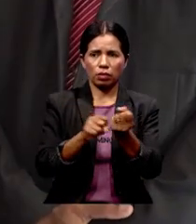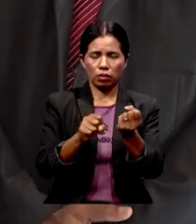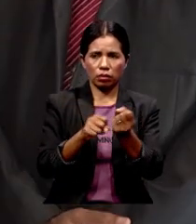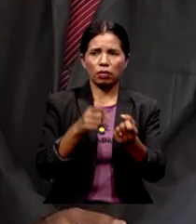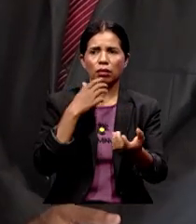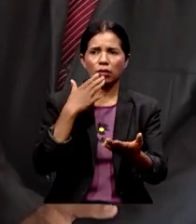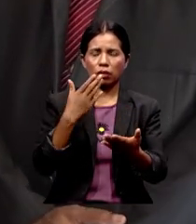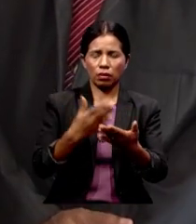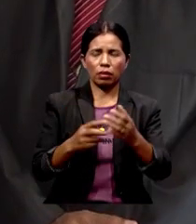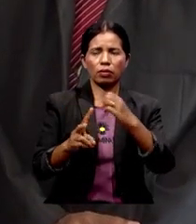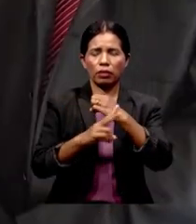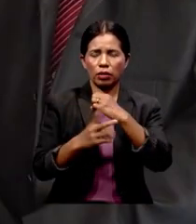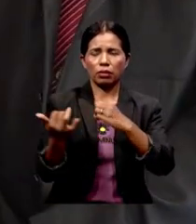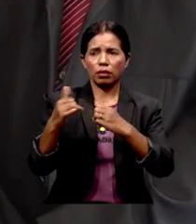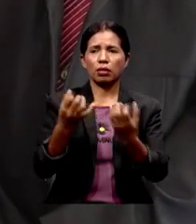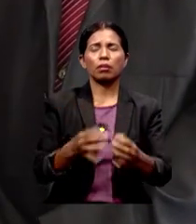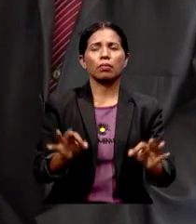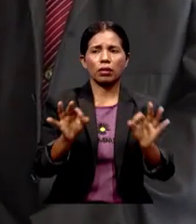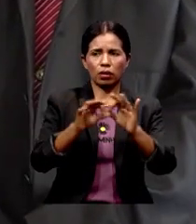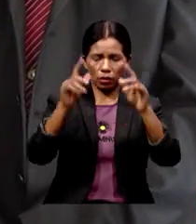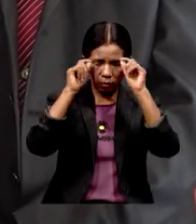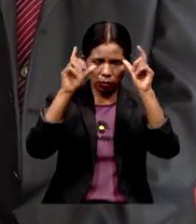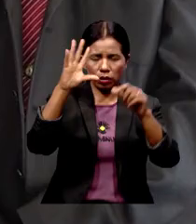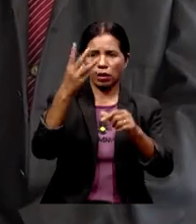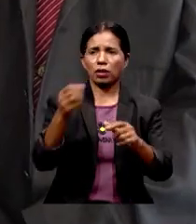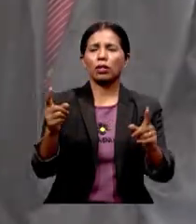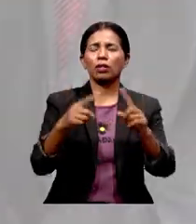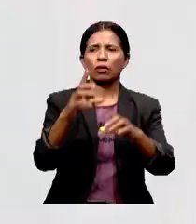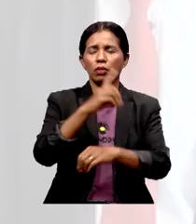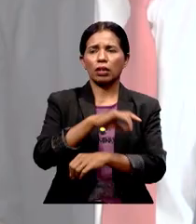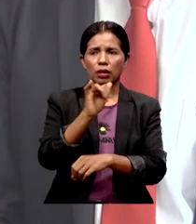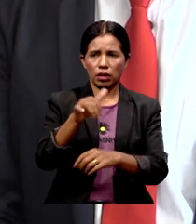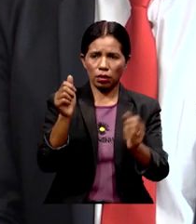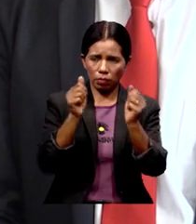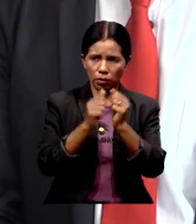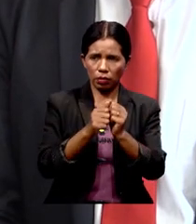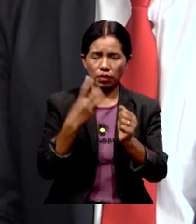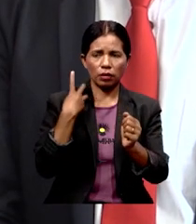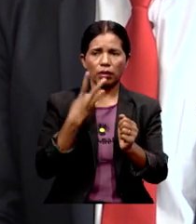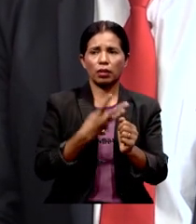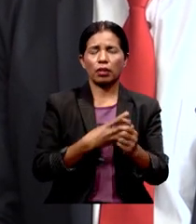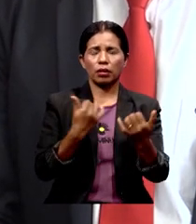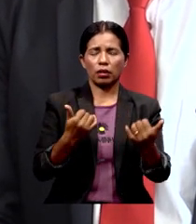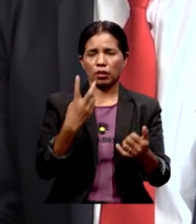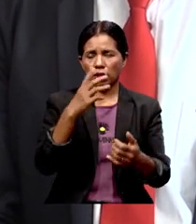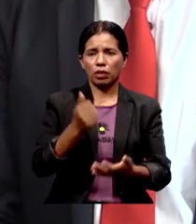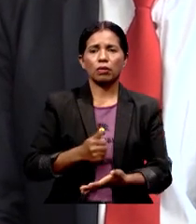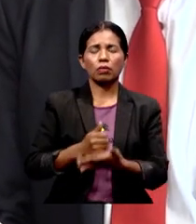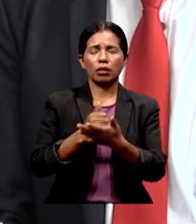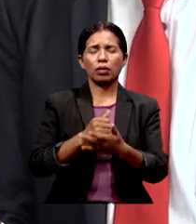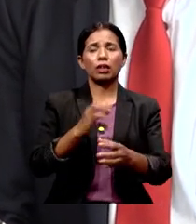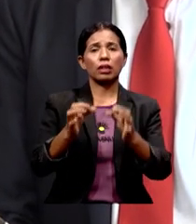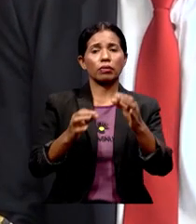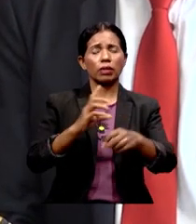recuperação da vítima. Não é importante. Timor-Leste ou Jakarta hoje concorre mal. E dalam penanganan bencana ke depan,